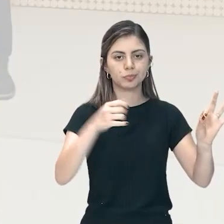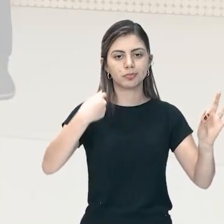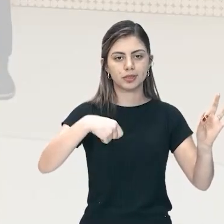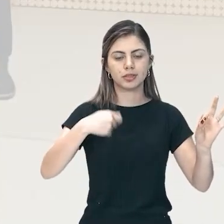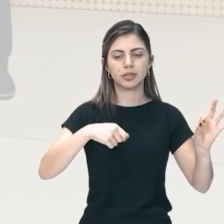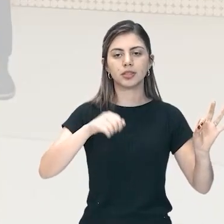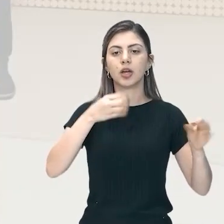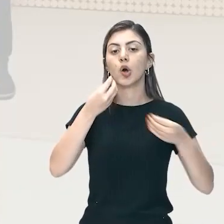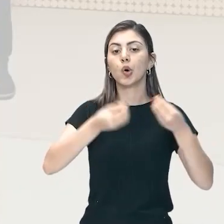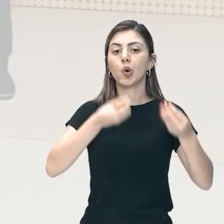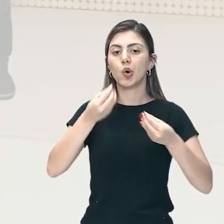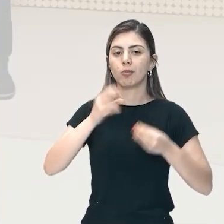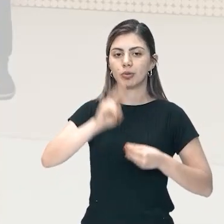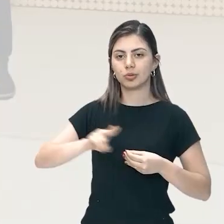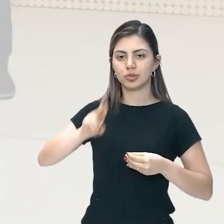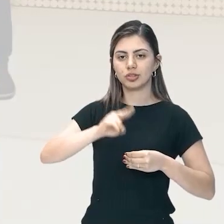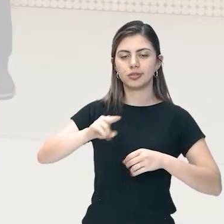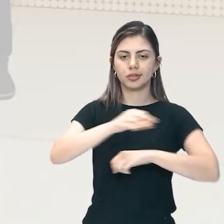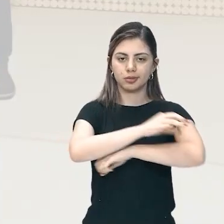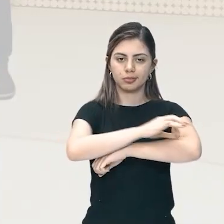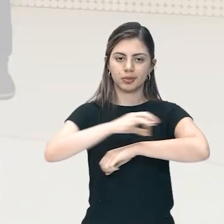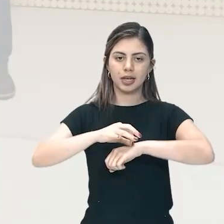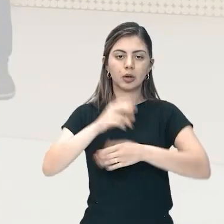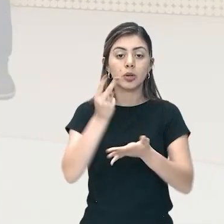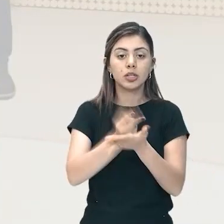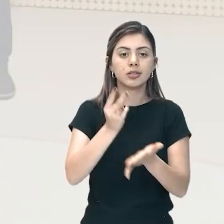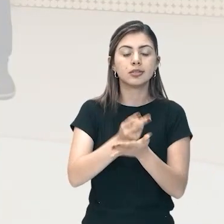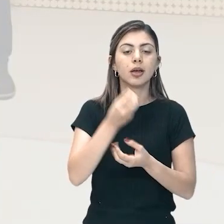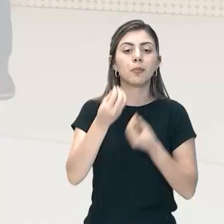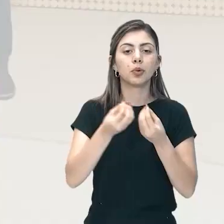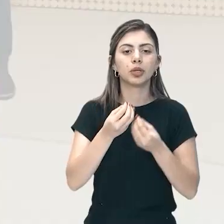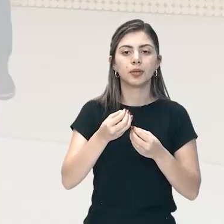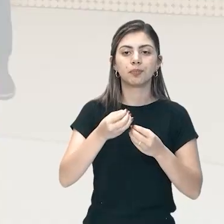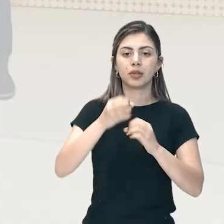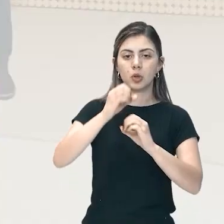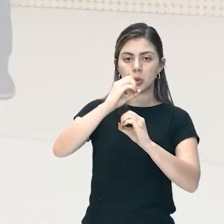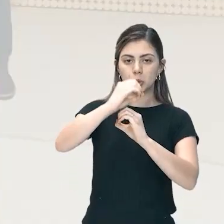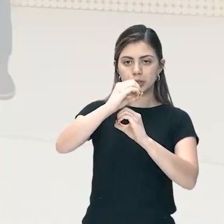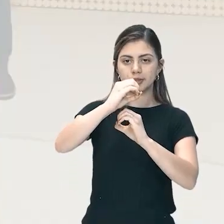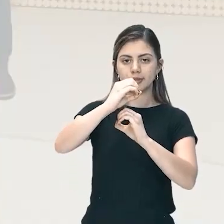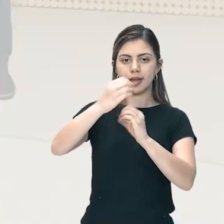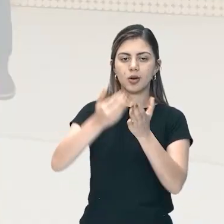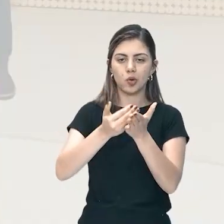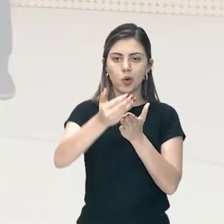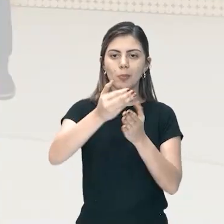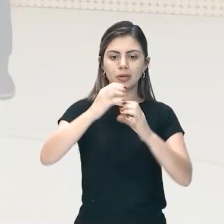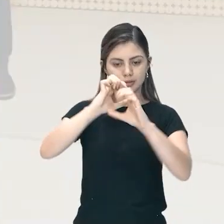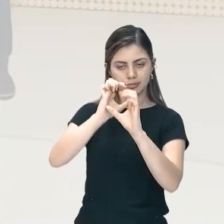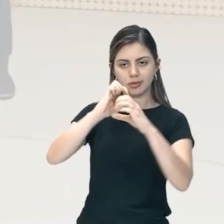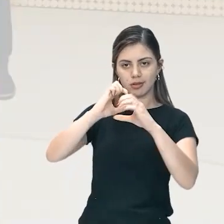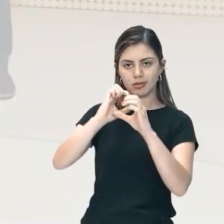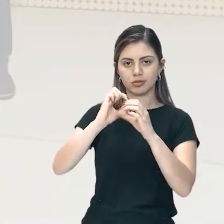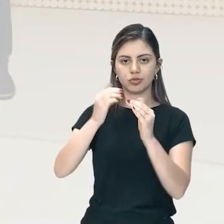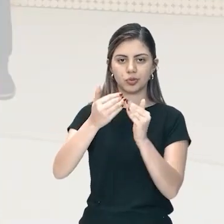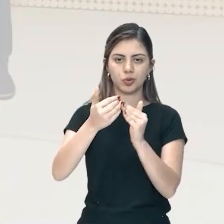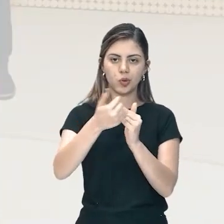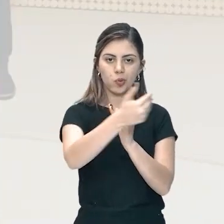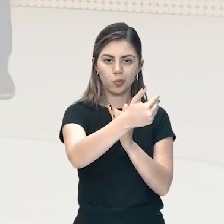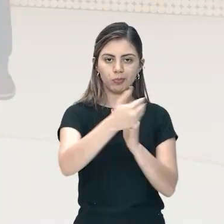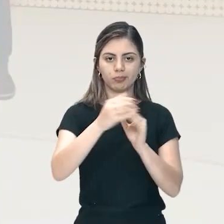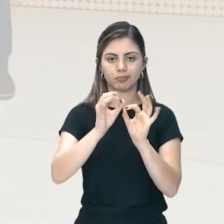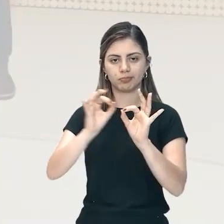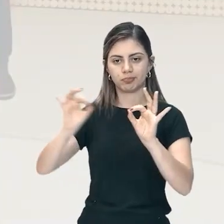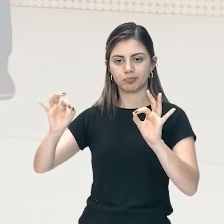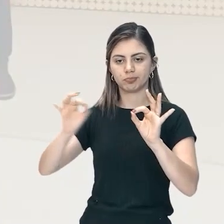essa distância aqui, ó, utilizando uma régua, sempre com o zero lá na lente, tá, pessoal? Então,